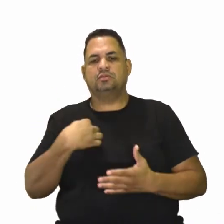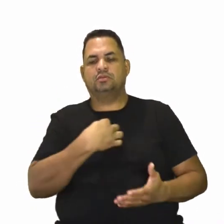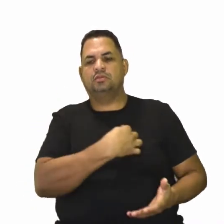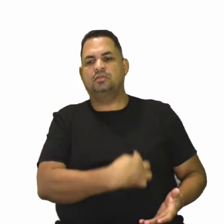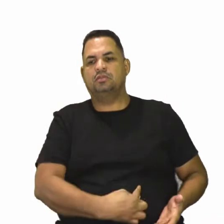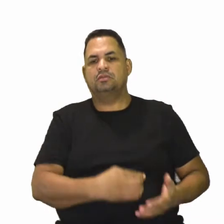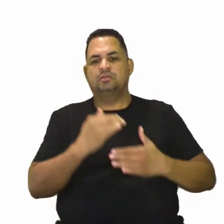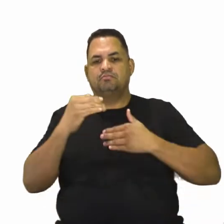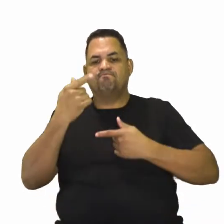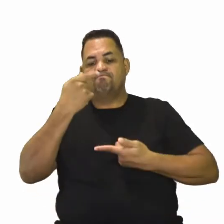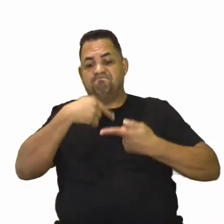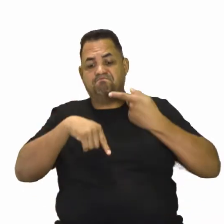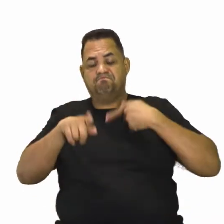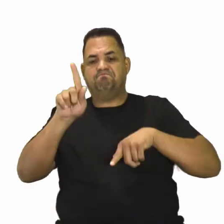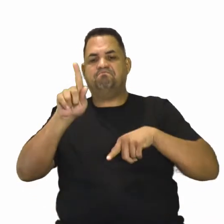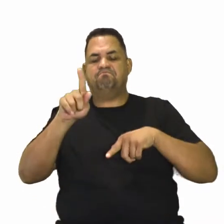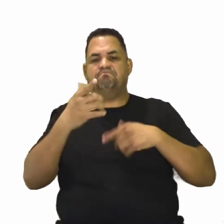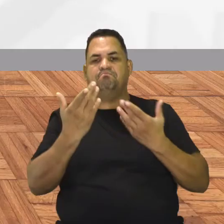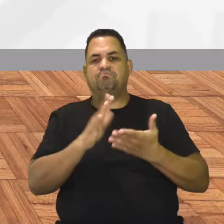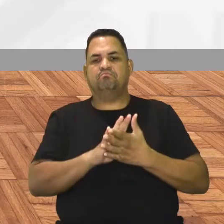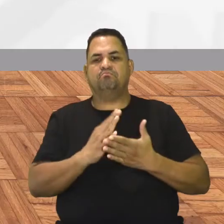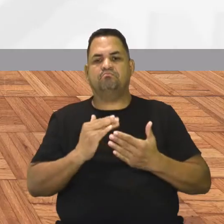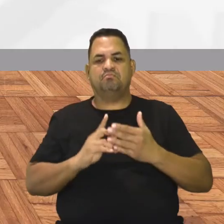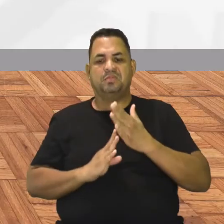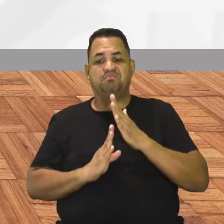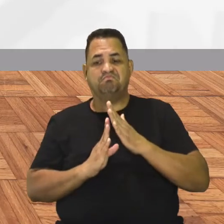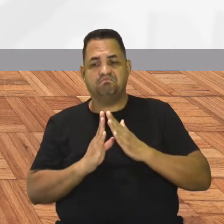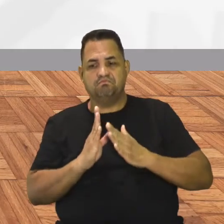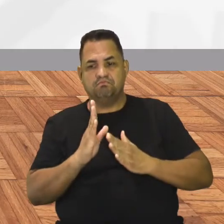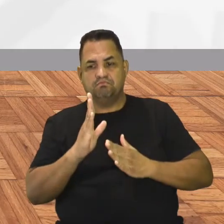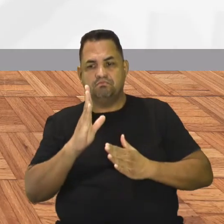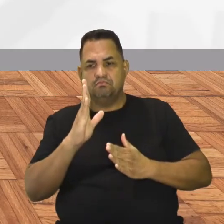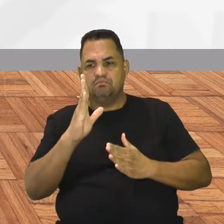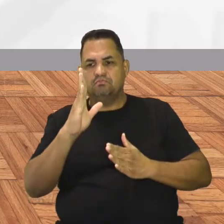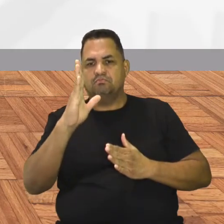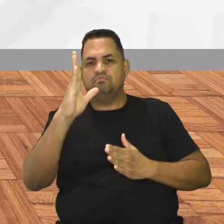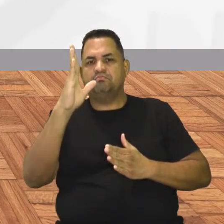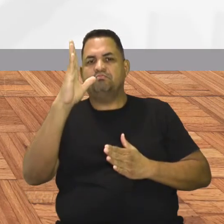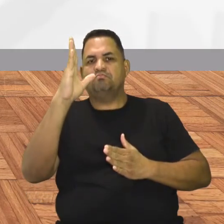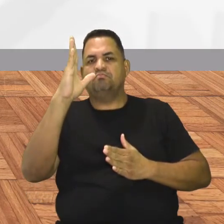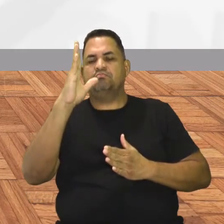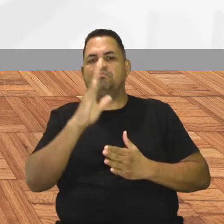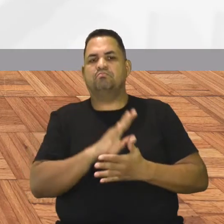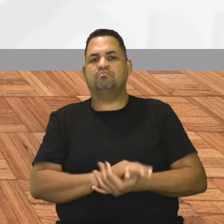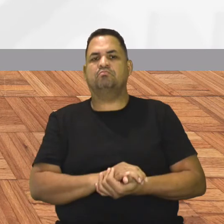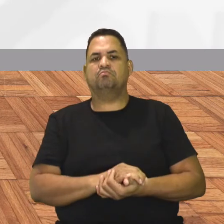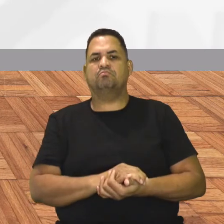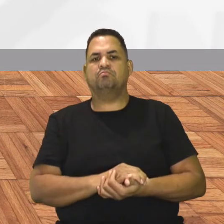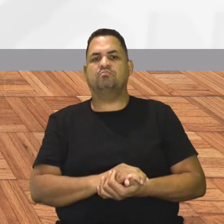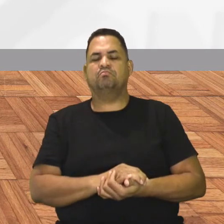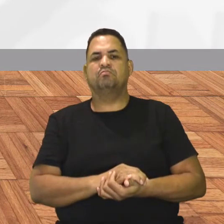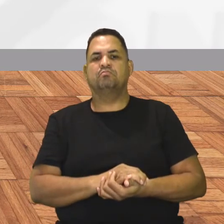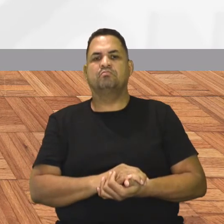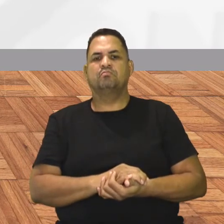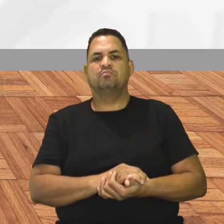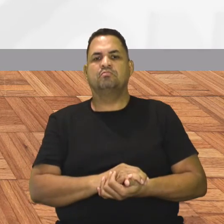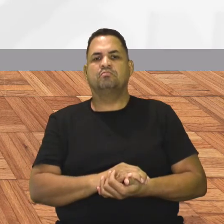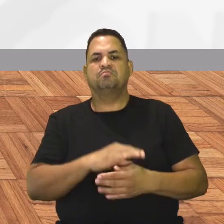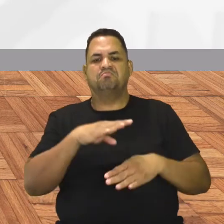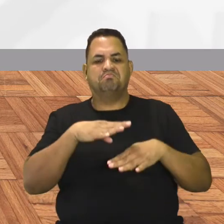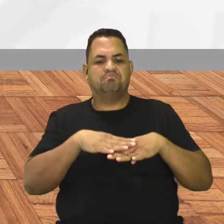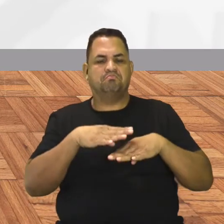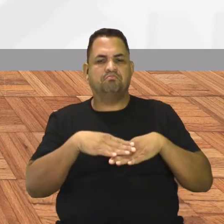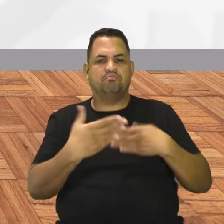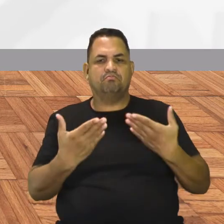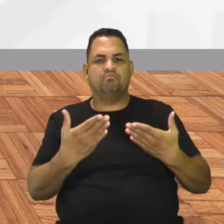nesse crescimento. A China, ela está nesse crescimento, ela está nessa variante, indo para cima. Matemática